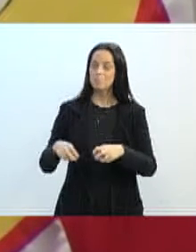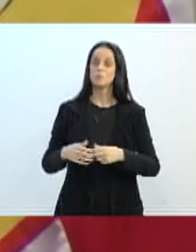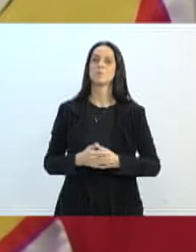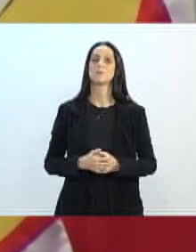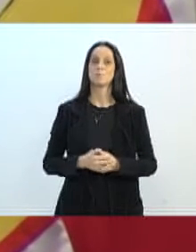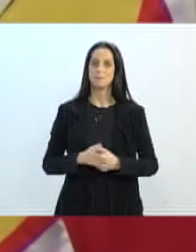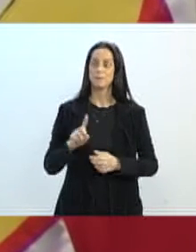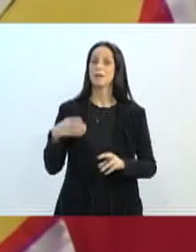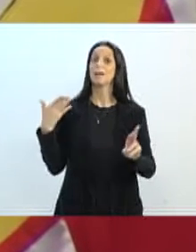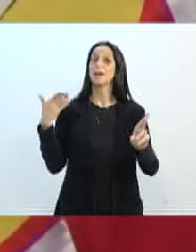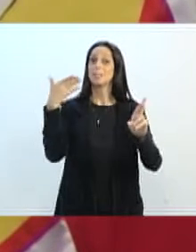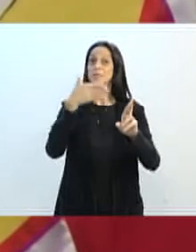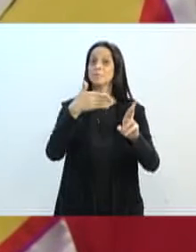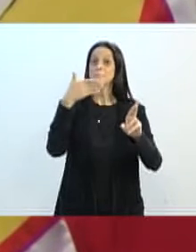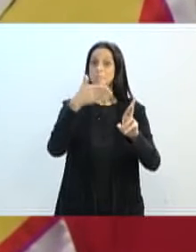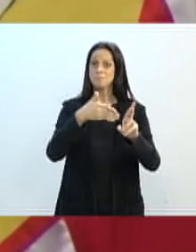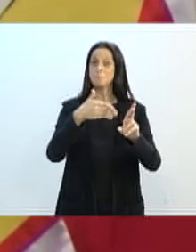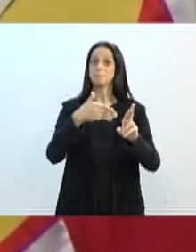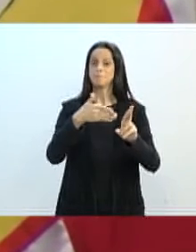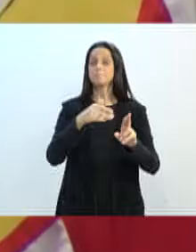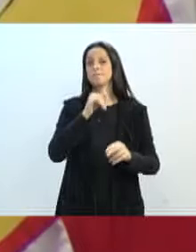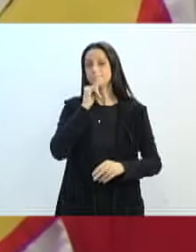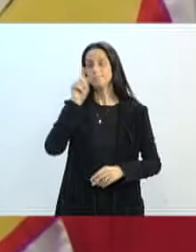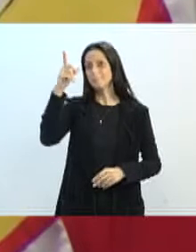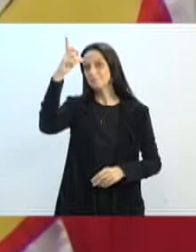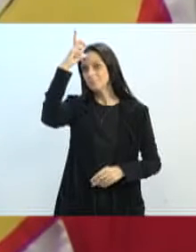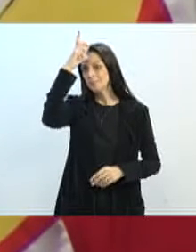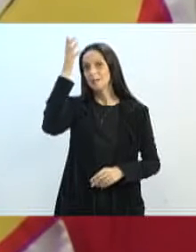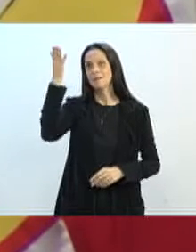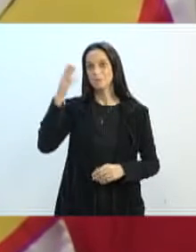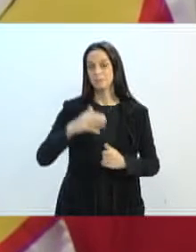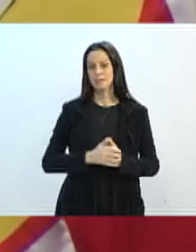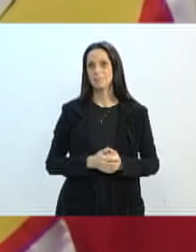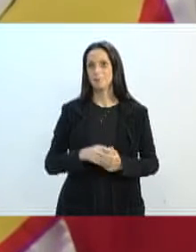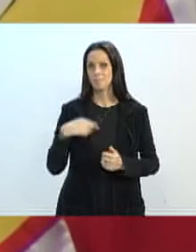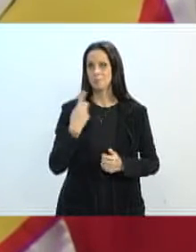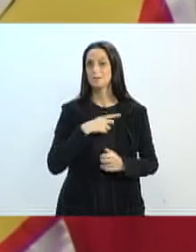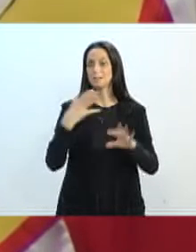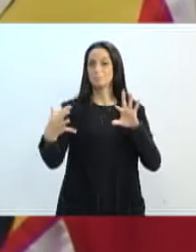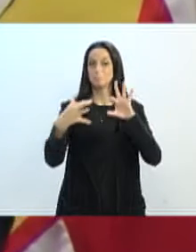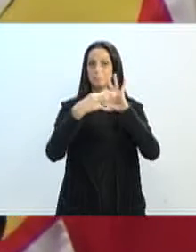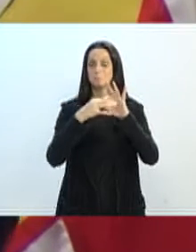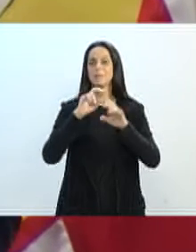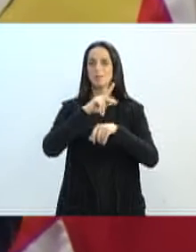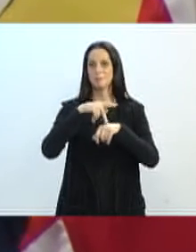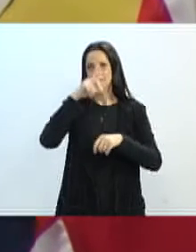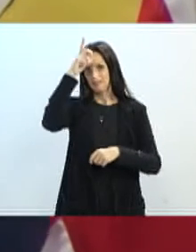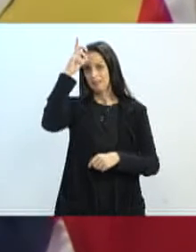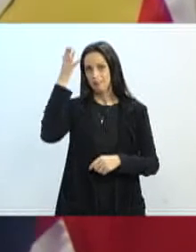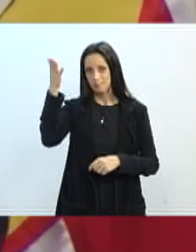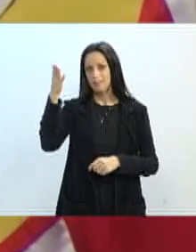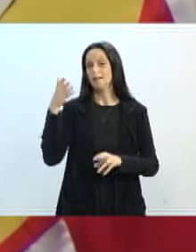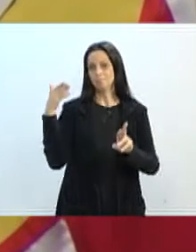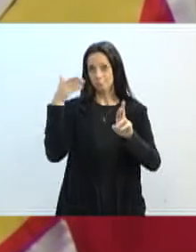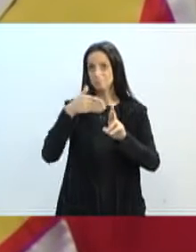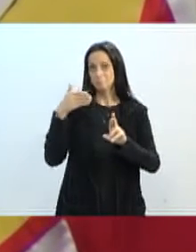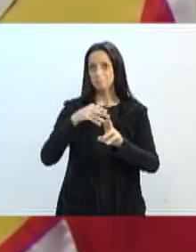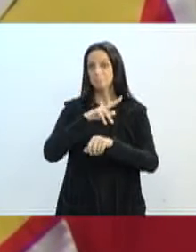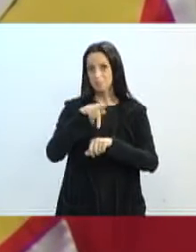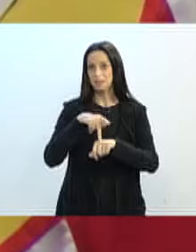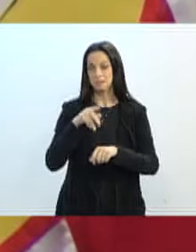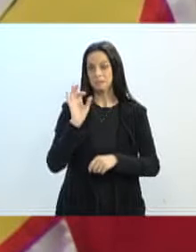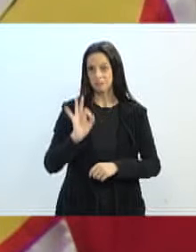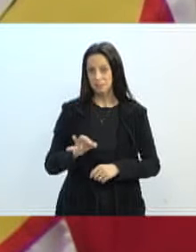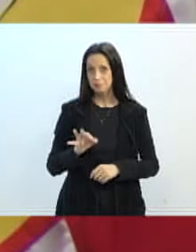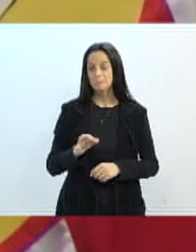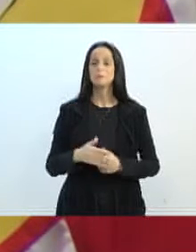como referência, a Alemanha, por exemplo, né, nós que temos uma ligação tão forte e temos a Alemanha como um país, sem